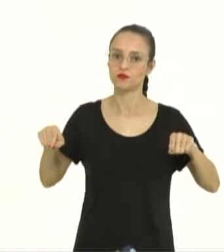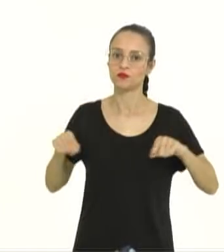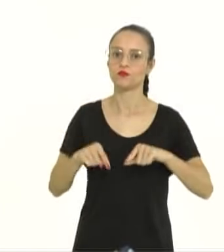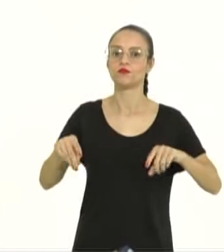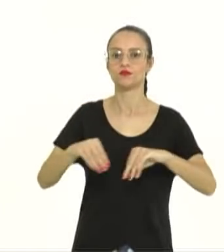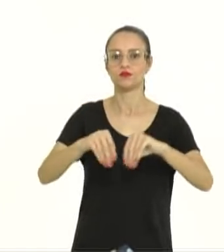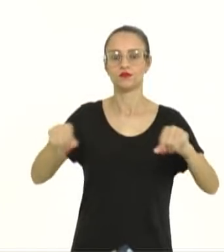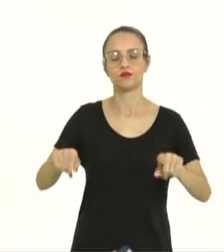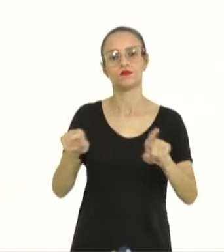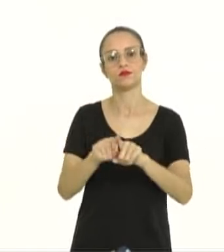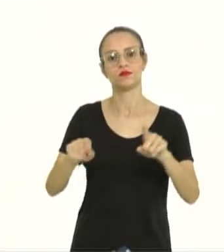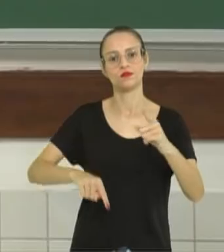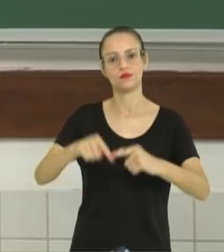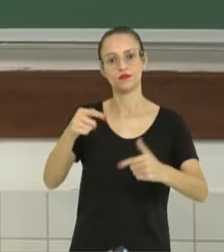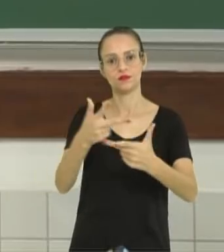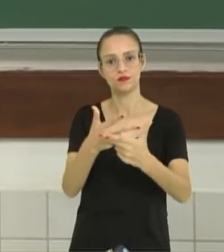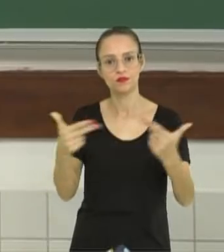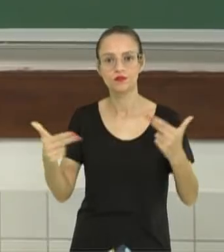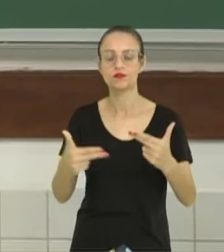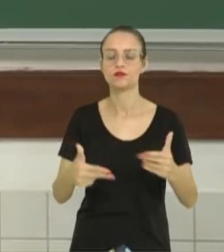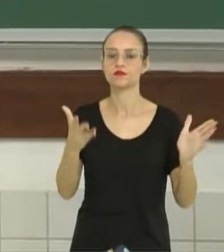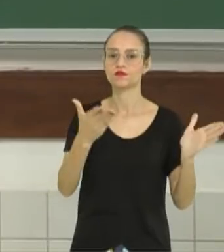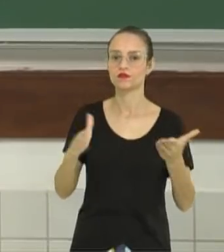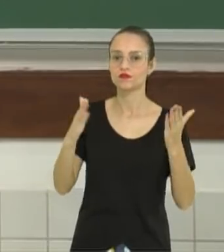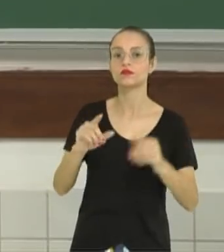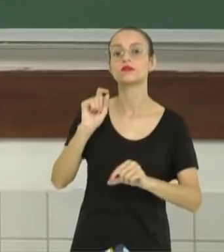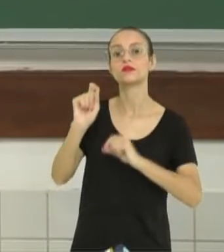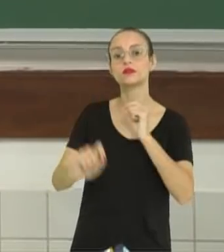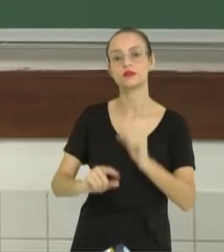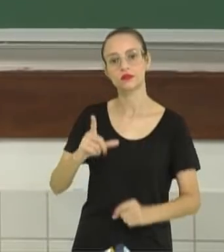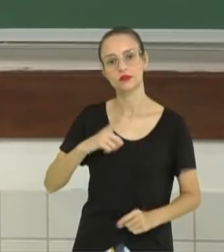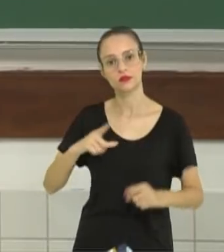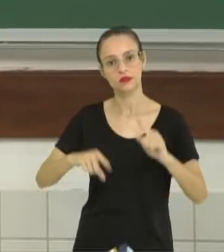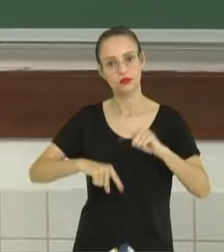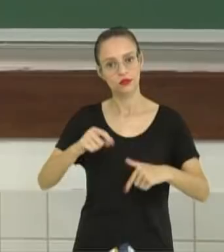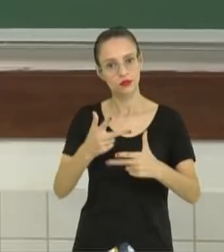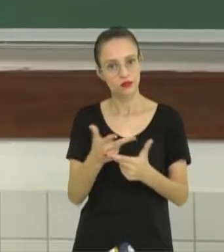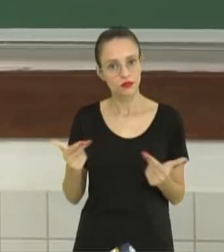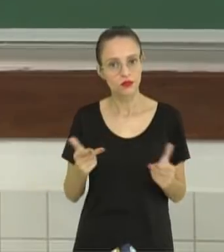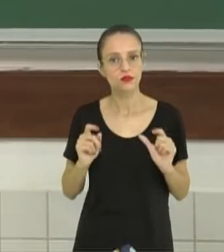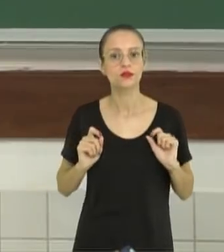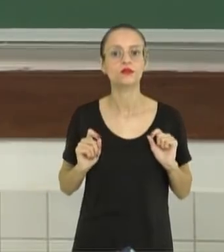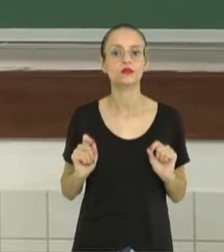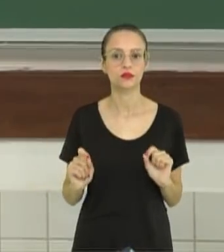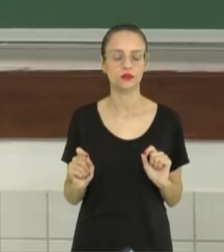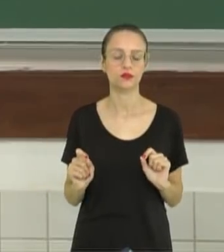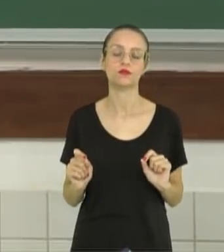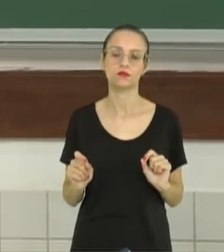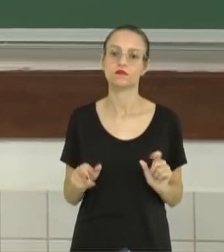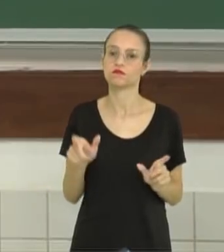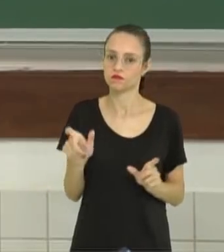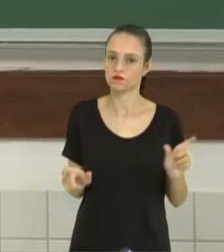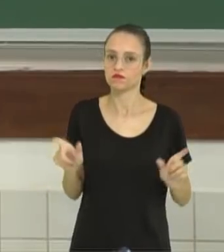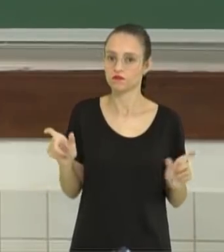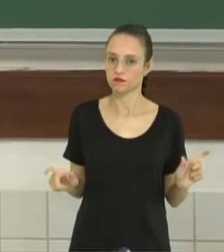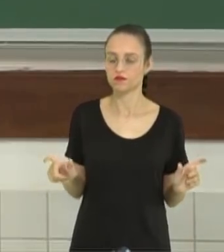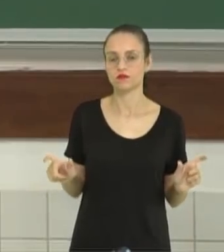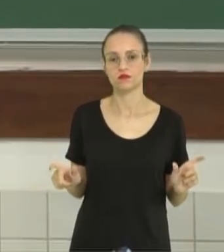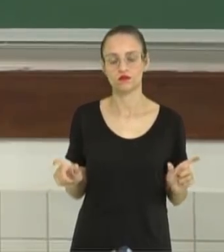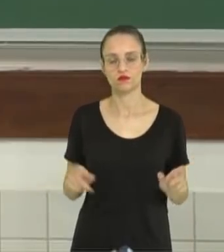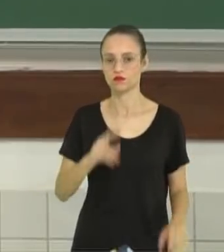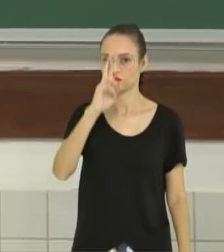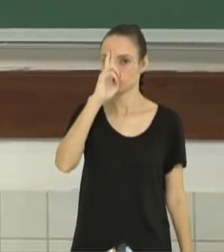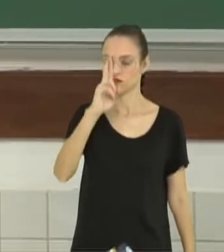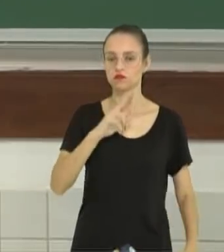produção privados. Então a diferença é quem tem os meios de produção são os proprietários das indústrias,